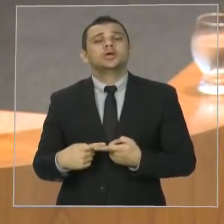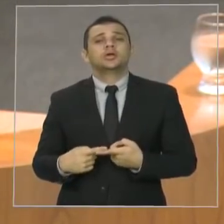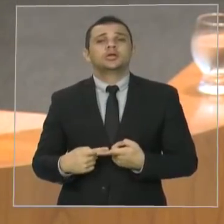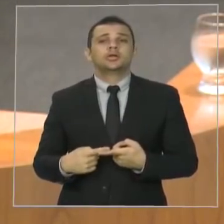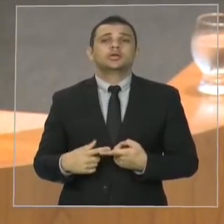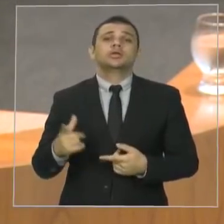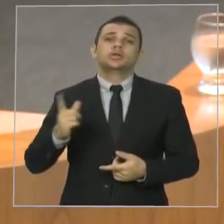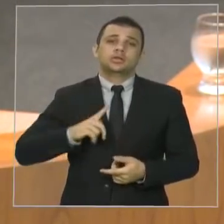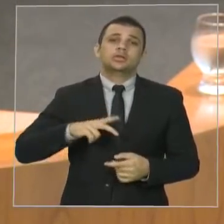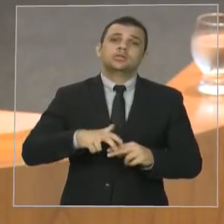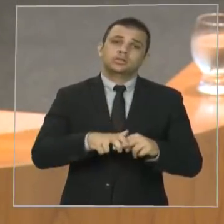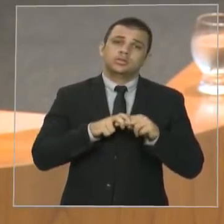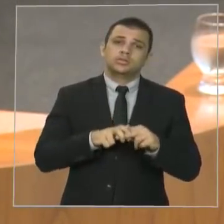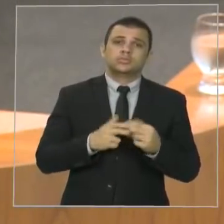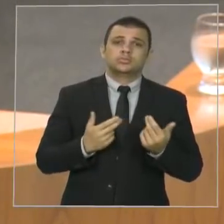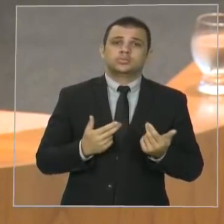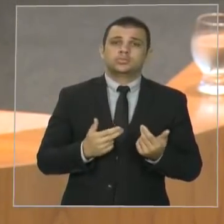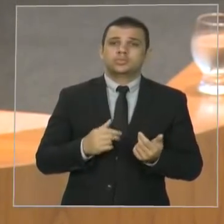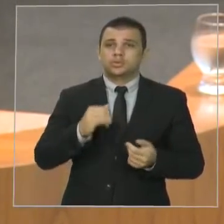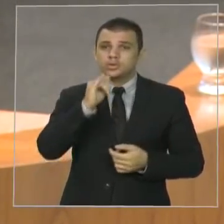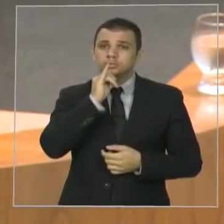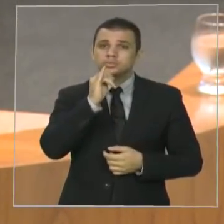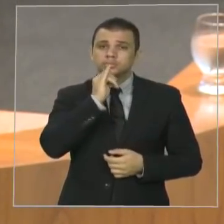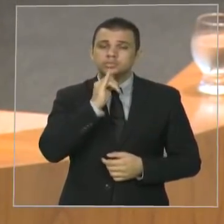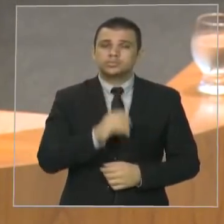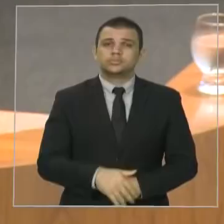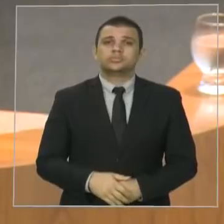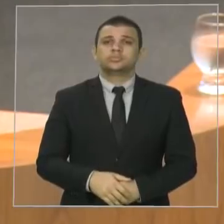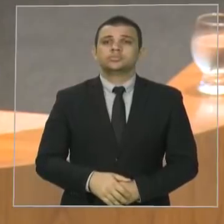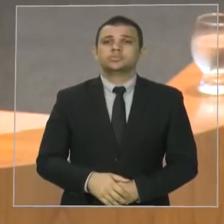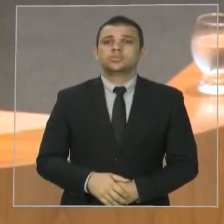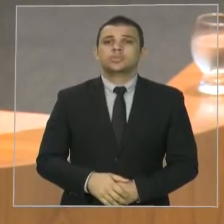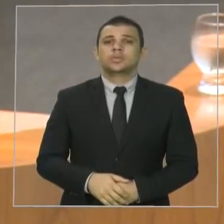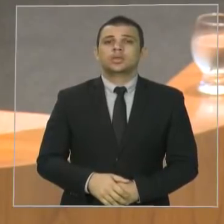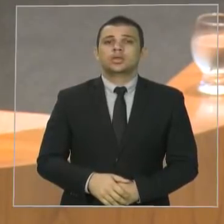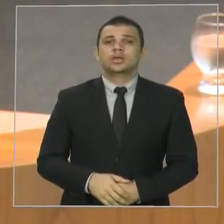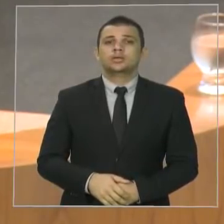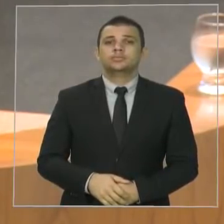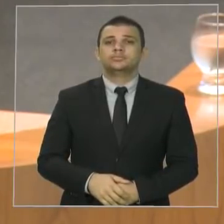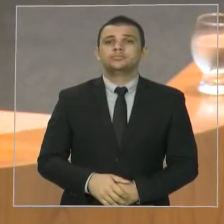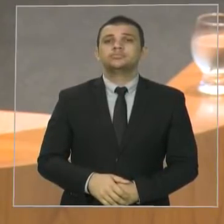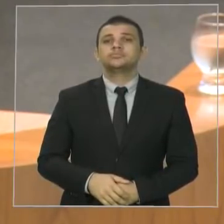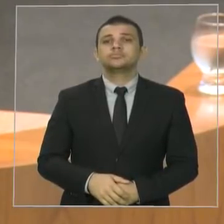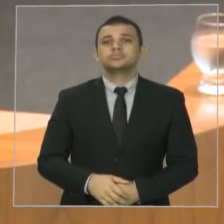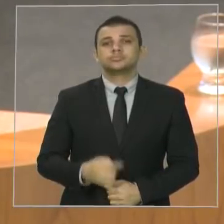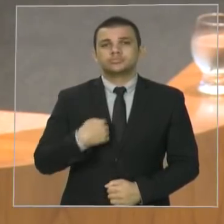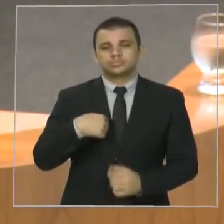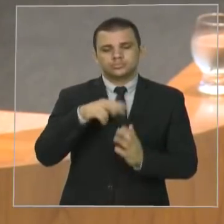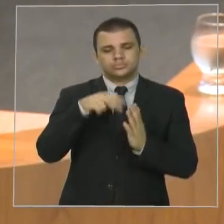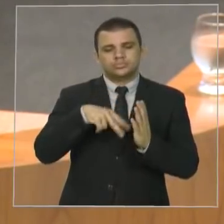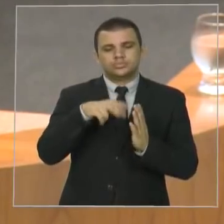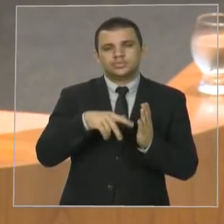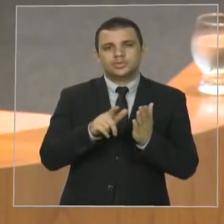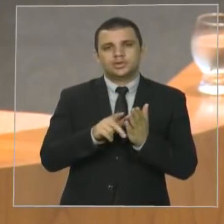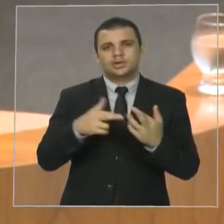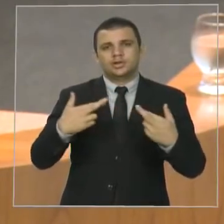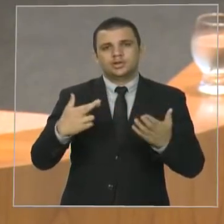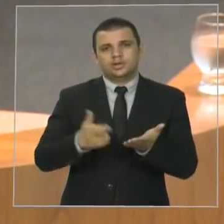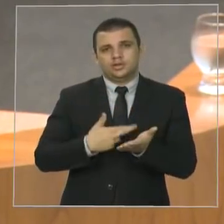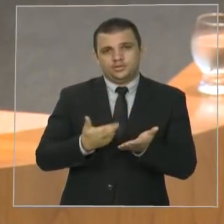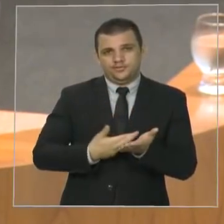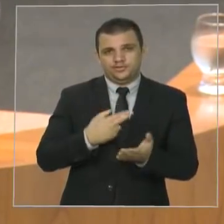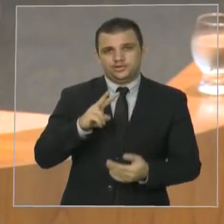Porque o Rio de Janeiro não está entre os estados, é o 10º. Tem 9 na frente dele que podia ter intervenção federal,